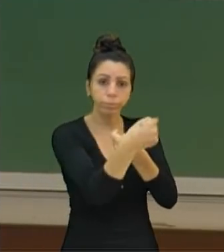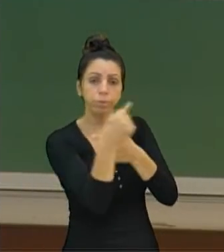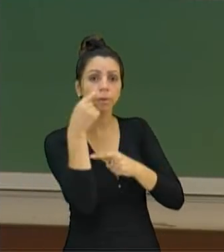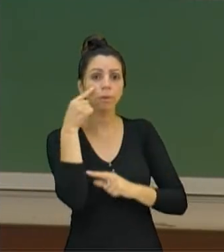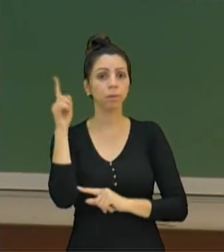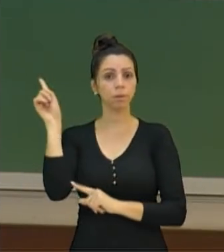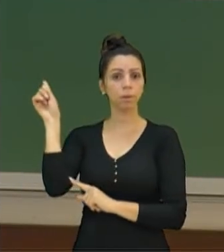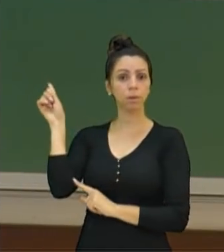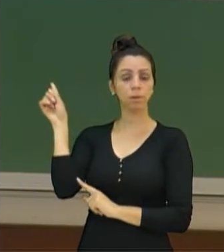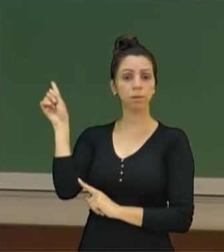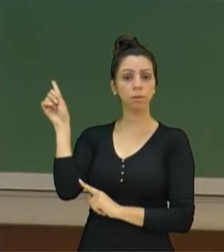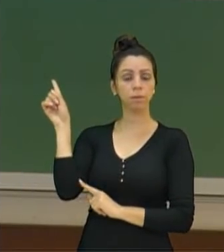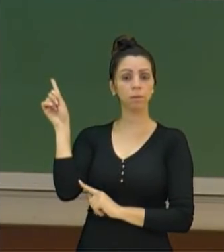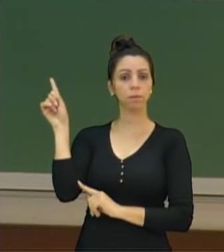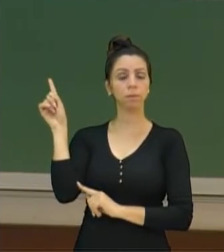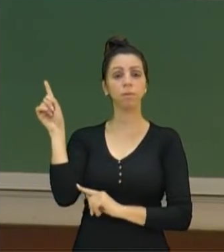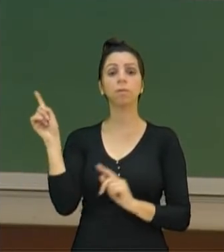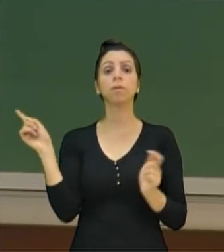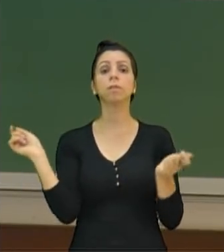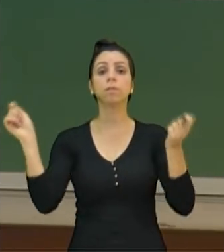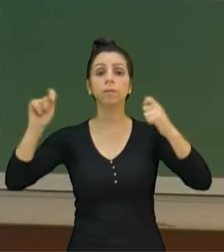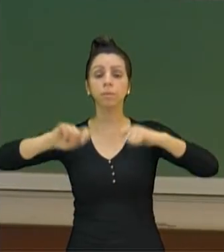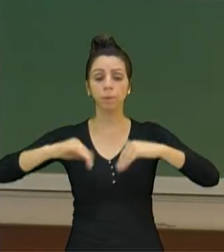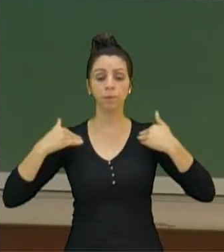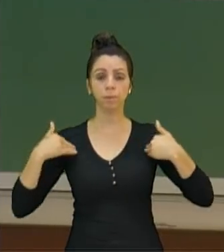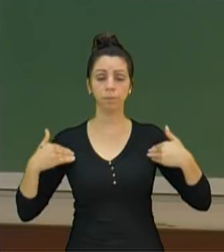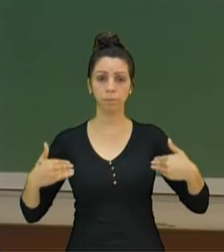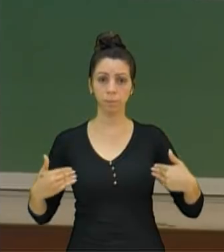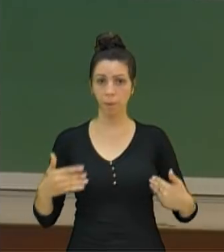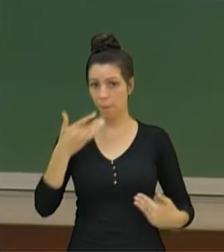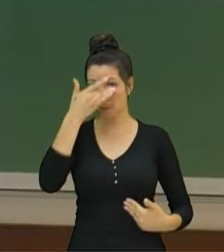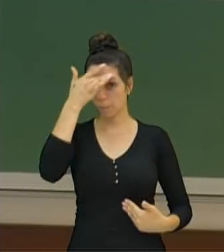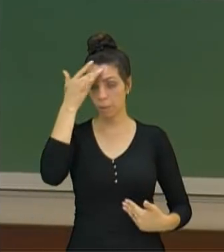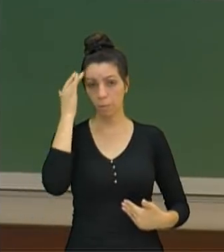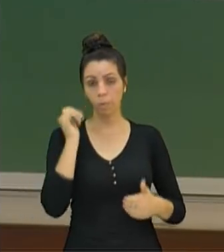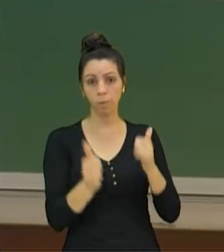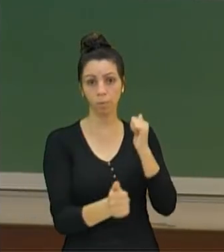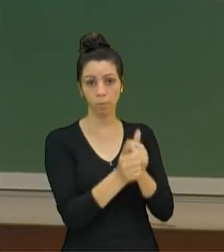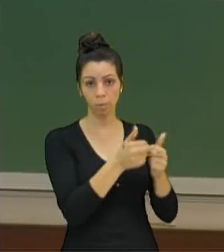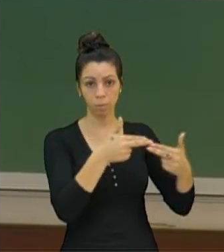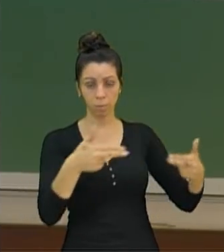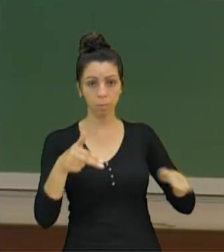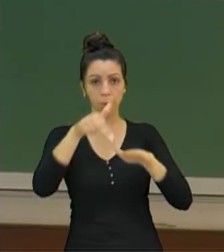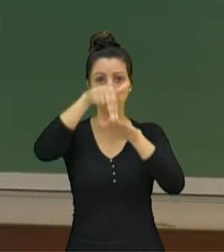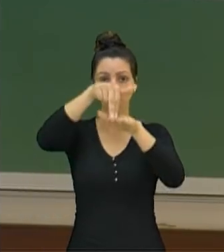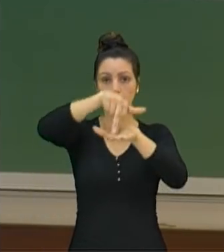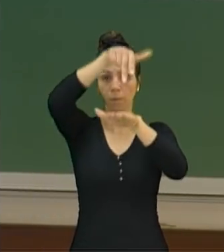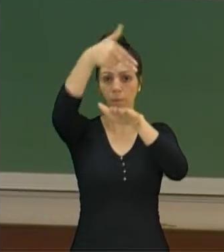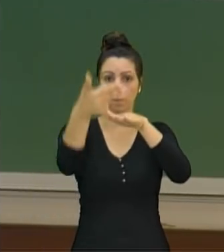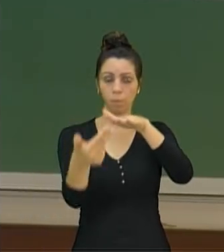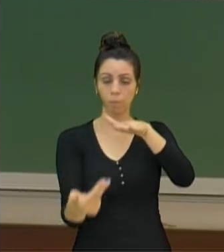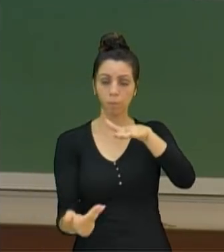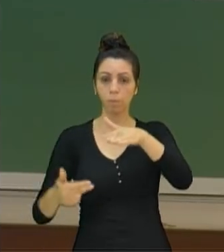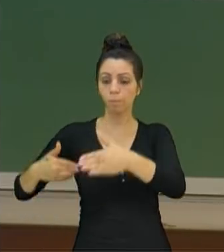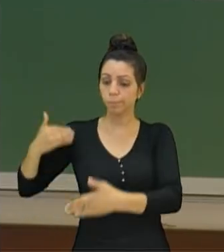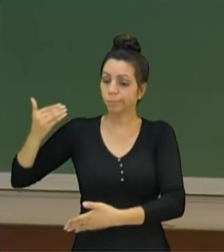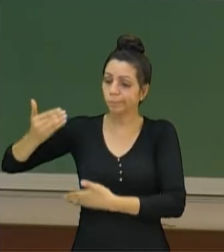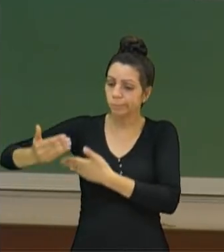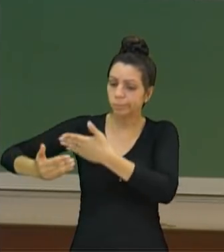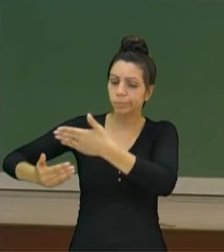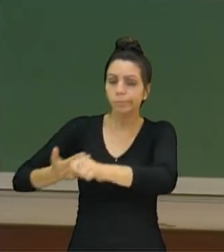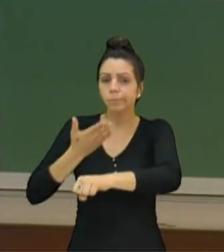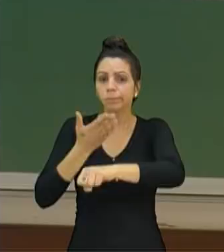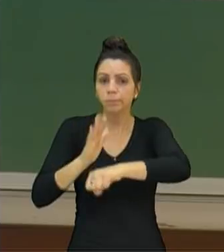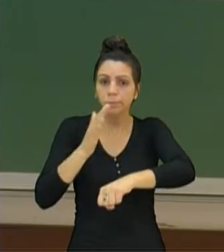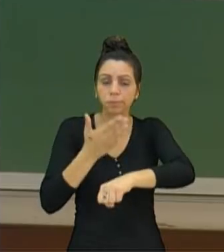série de capacidades físicas que o praticante dos saltos ornamentais, ao longo do tempo, ao longo da prática,